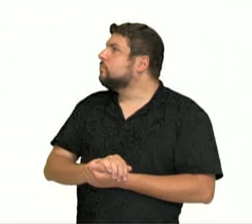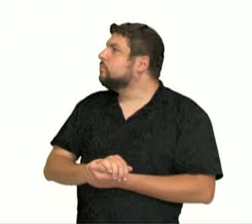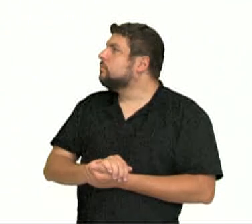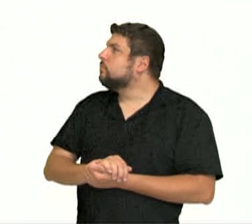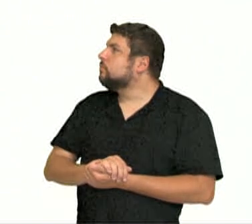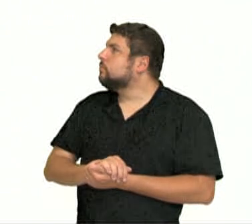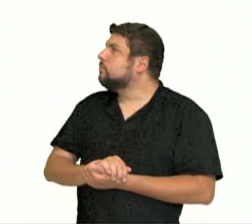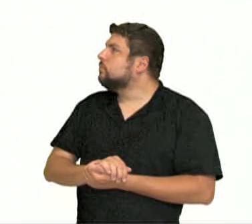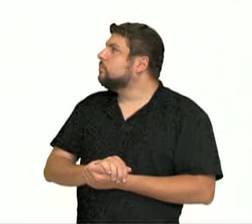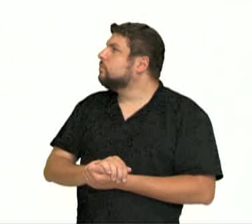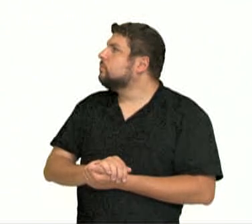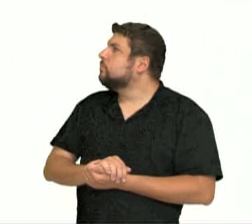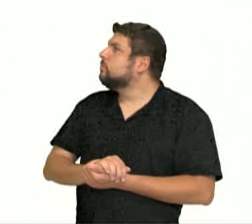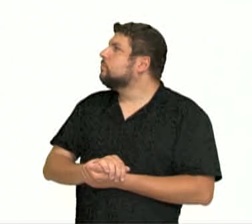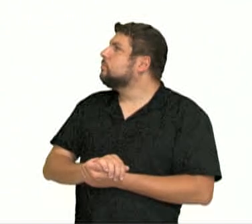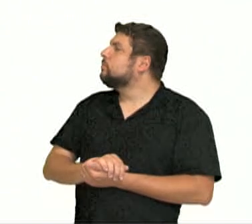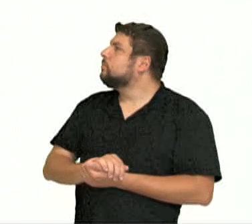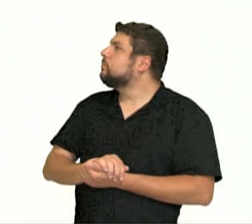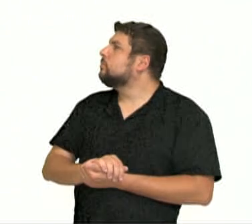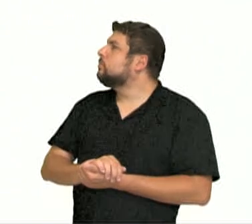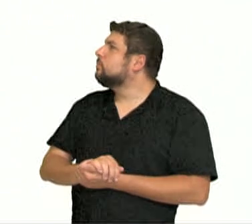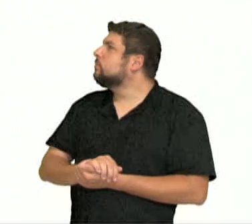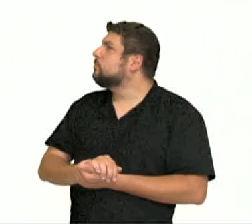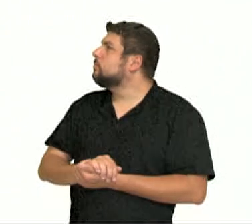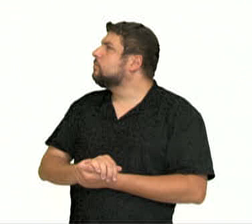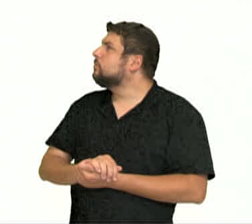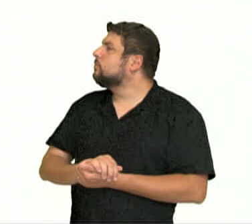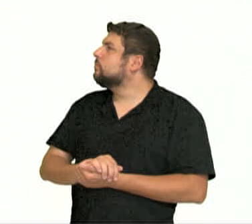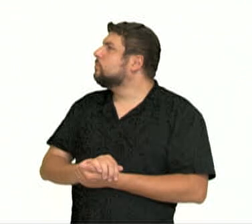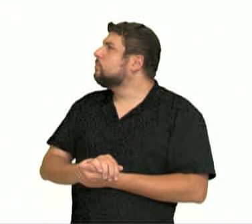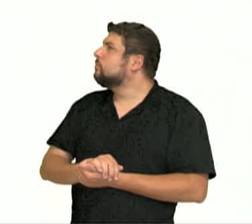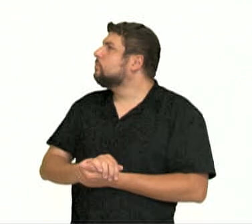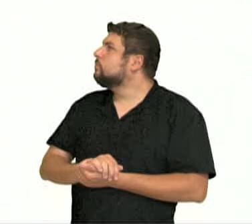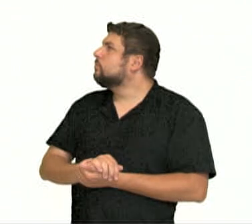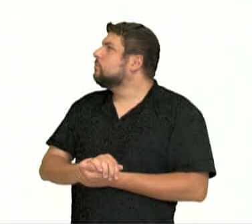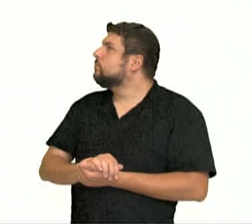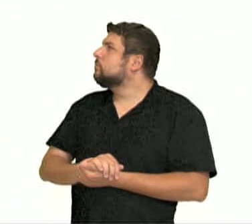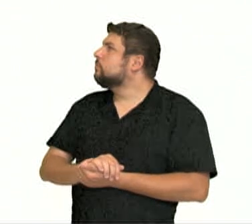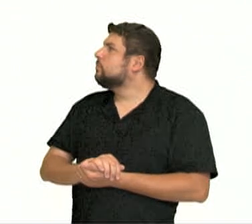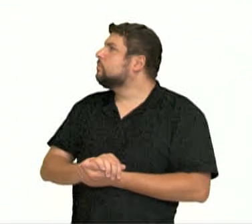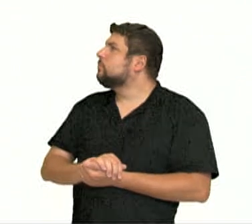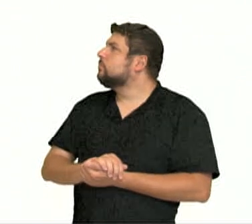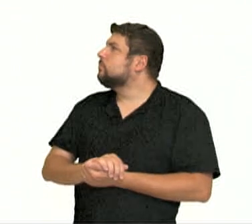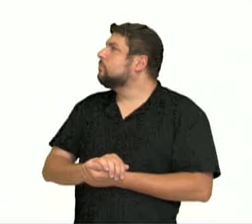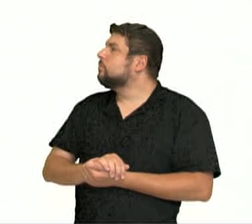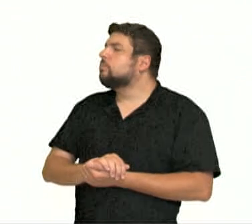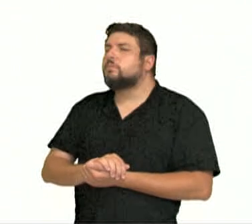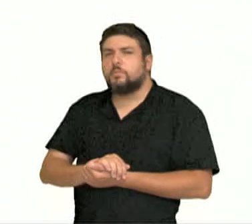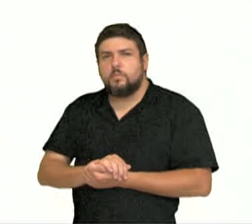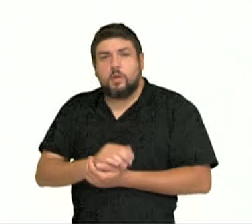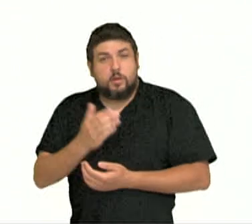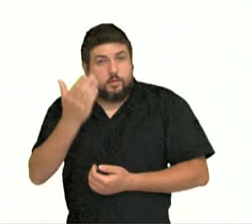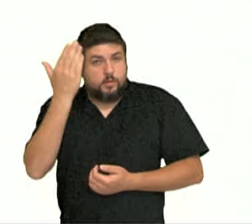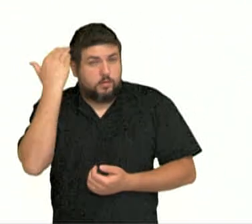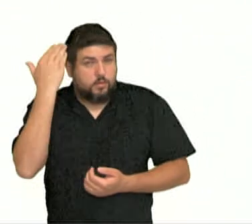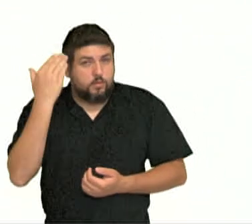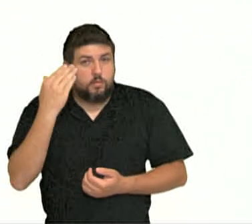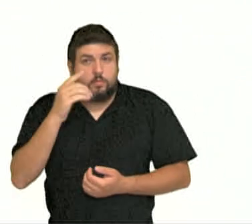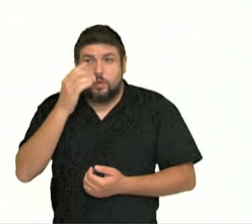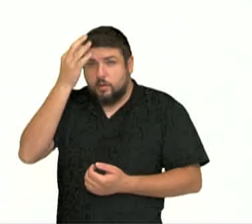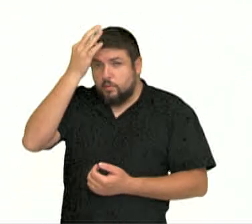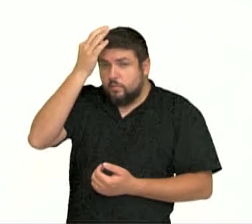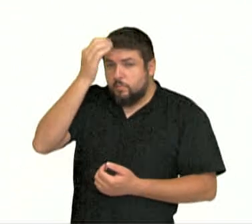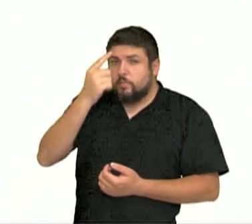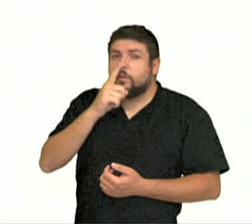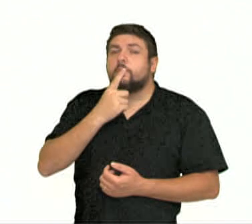Media, donde eran acusados de brujos y practicantes de artes oscuras. Os ruivos sofreram muitas